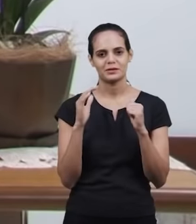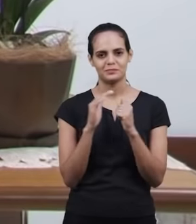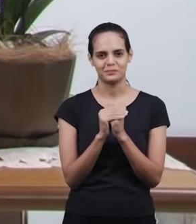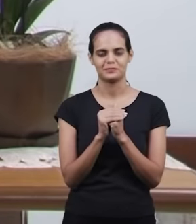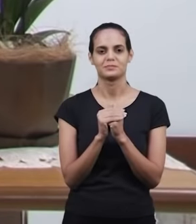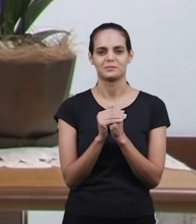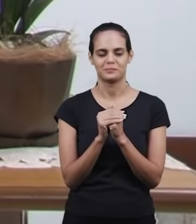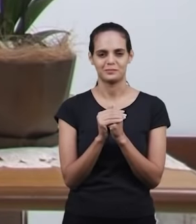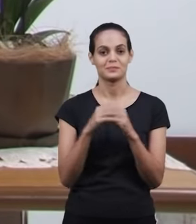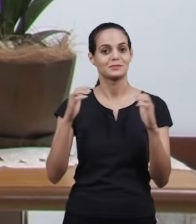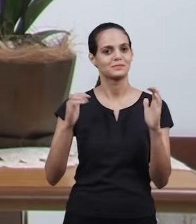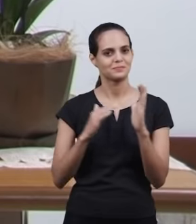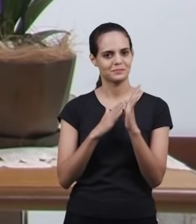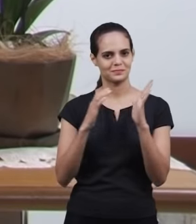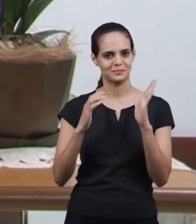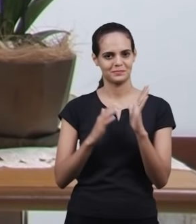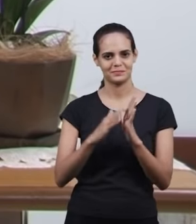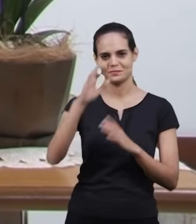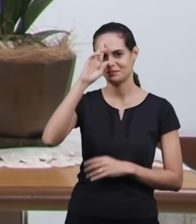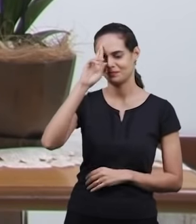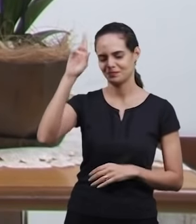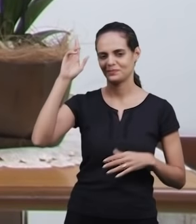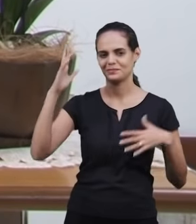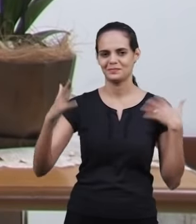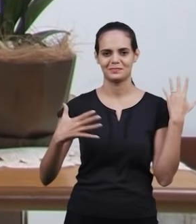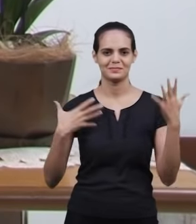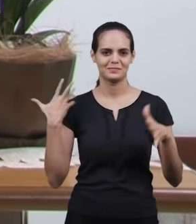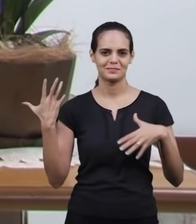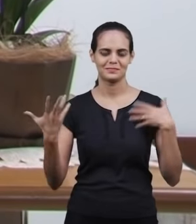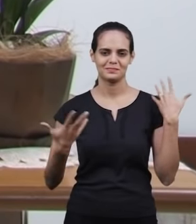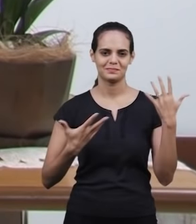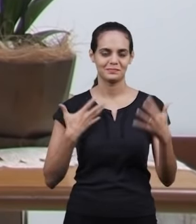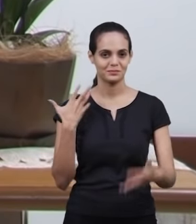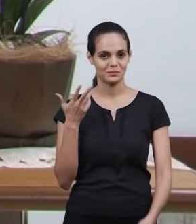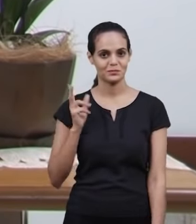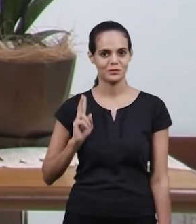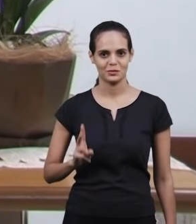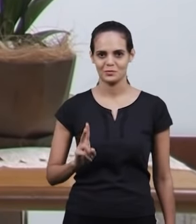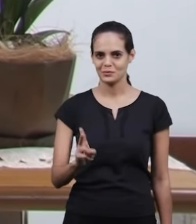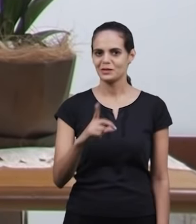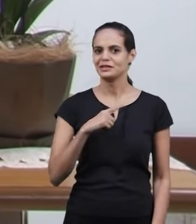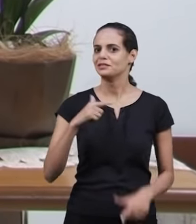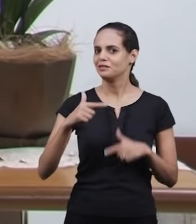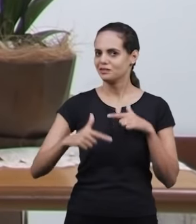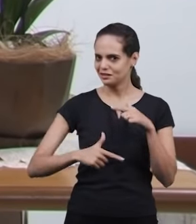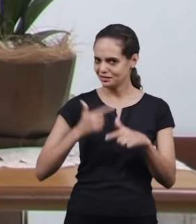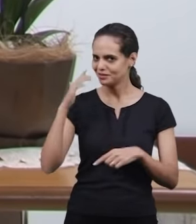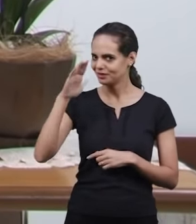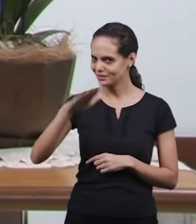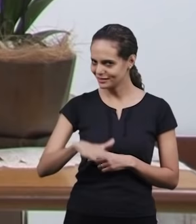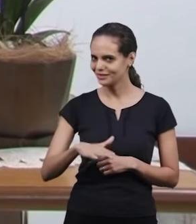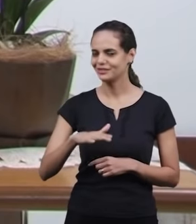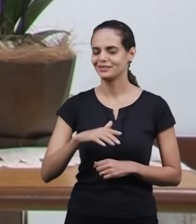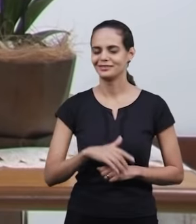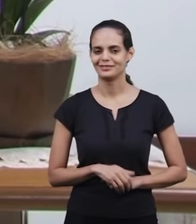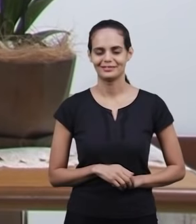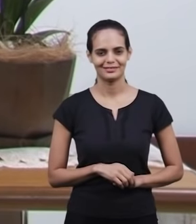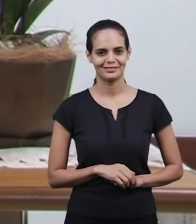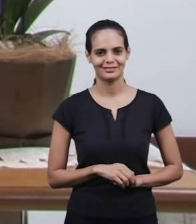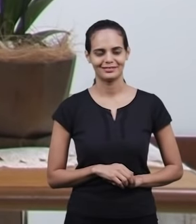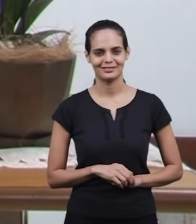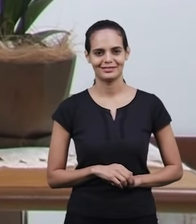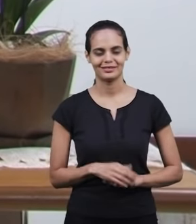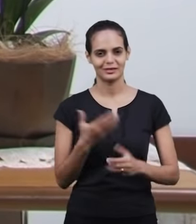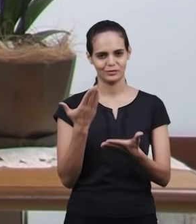Amém, meus irmãos. Louvamos ao Senhor, não é? Nos alegramos com isso, mas vamos seguir, temos muito trabalho a fazer nesta tarde.